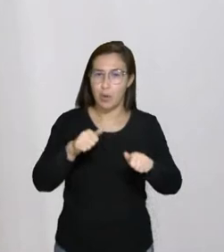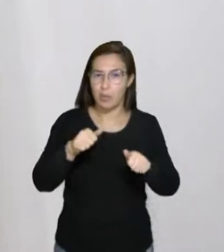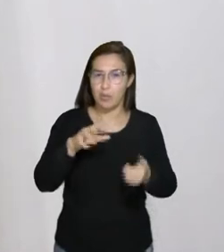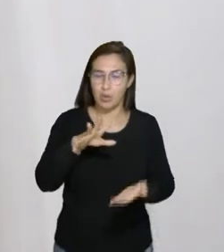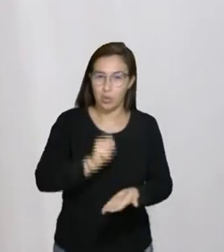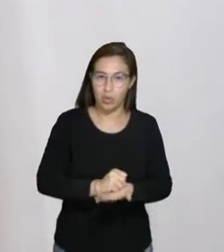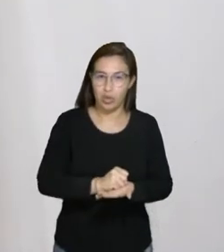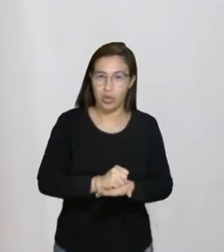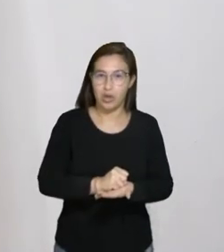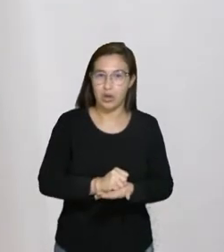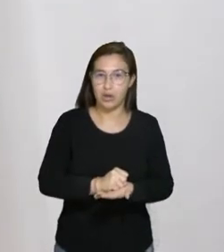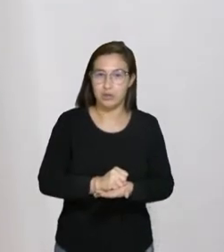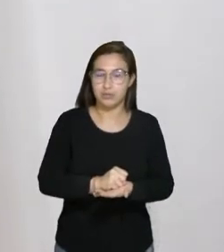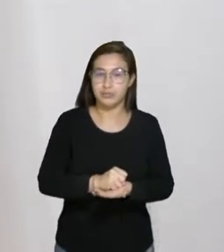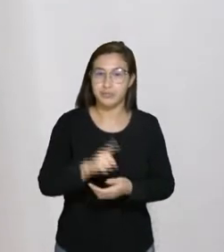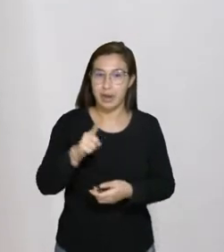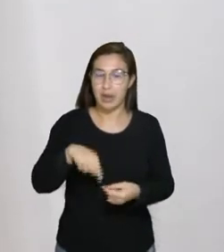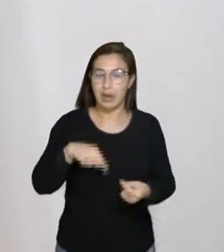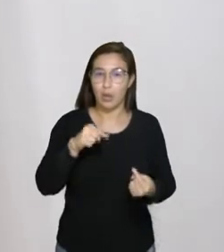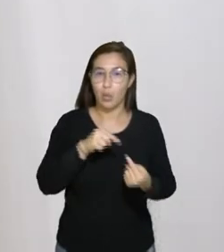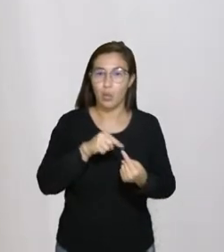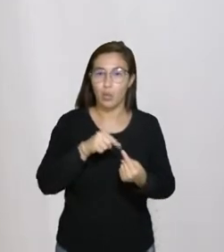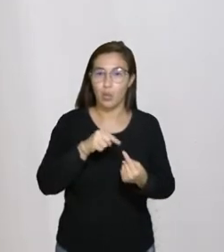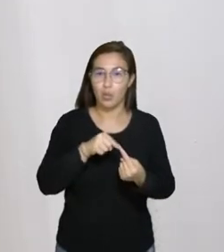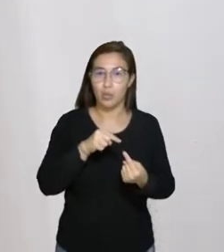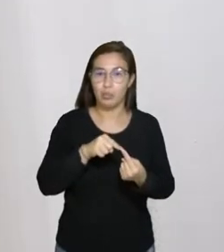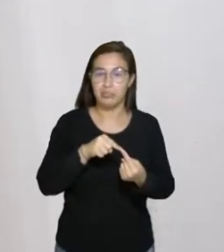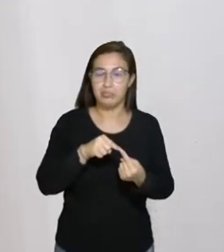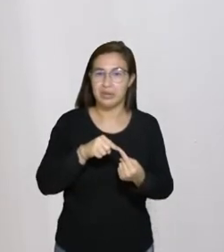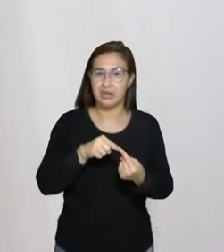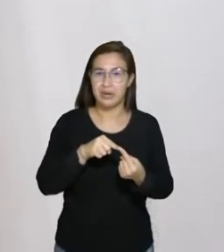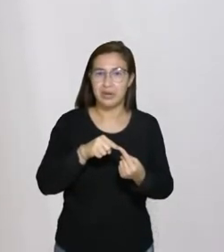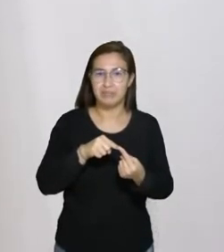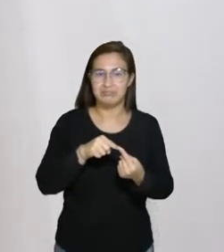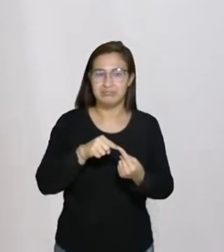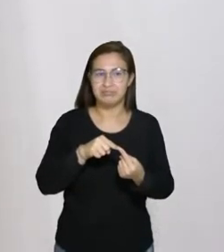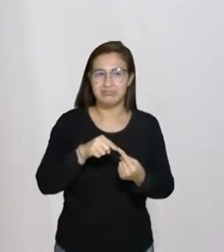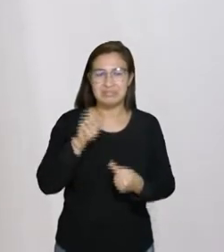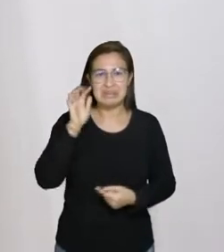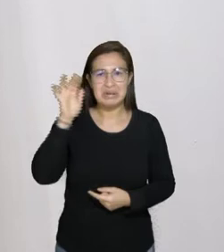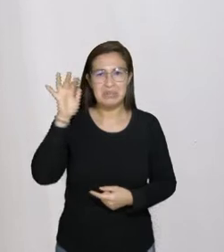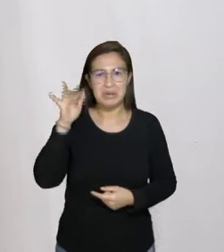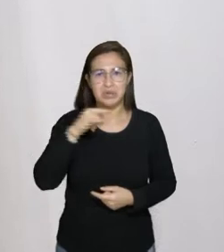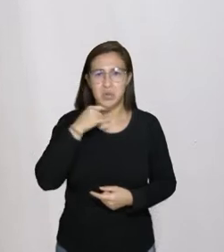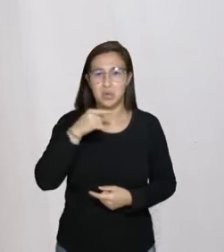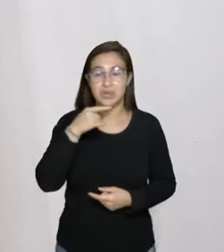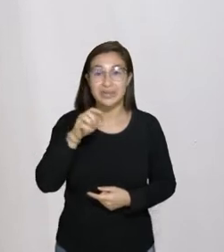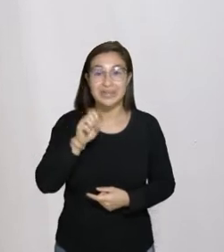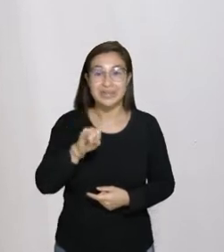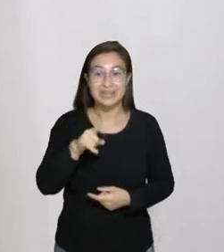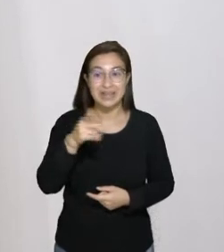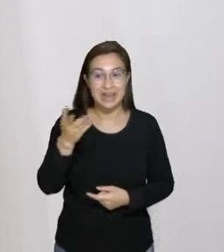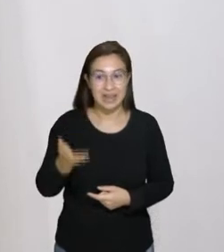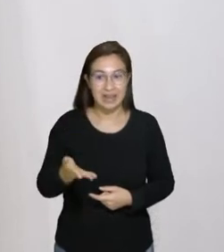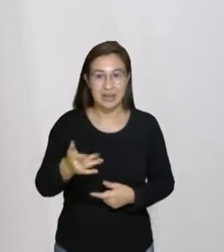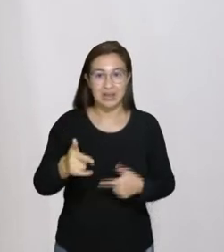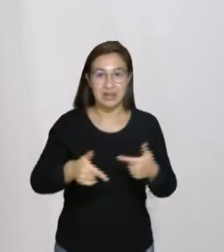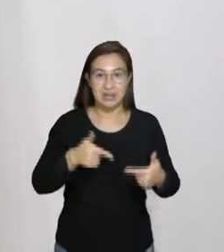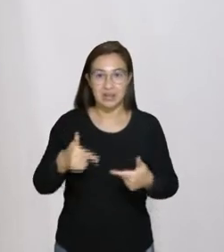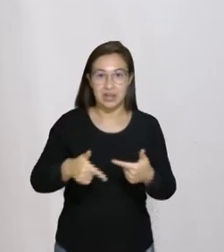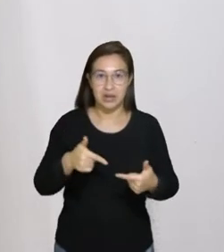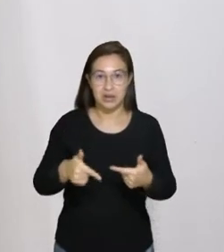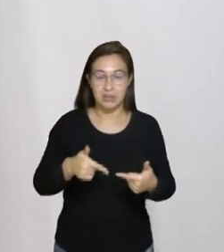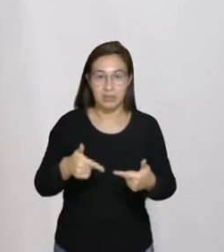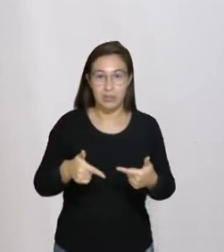presidente, ela é, assim, algo inimaginável, porque se todos contratados forem trabalhar no mesmo